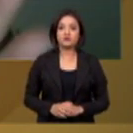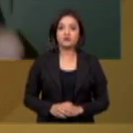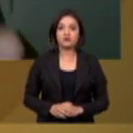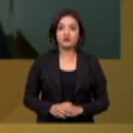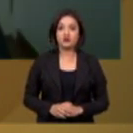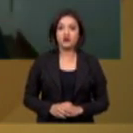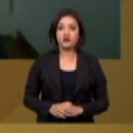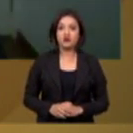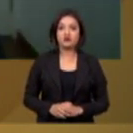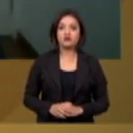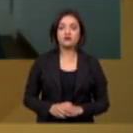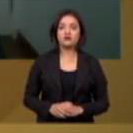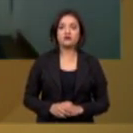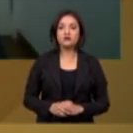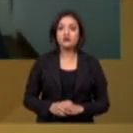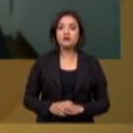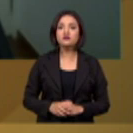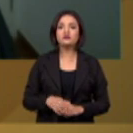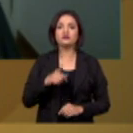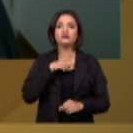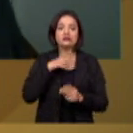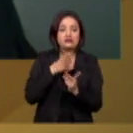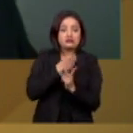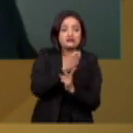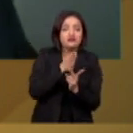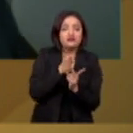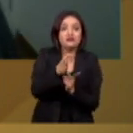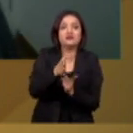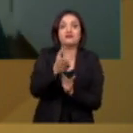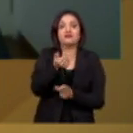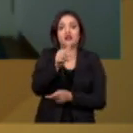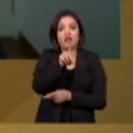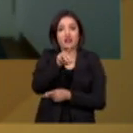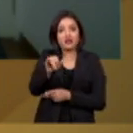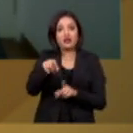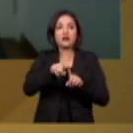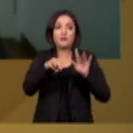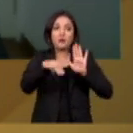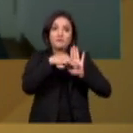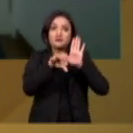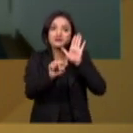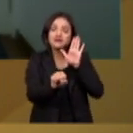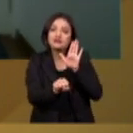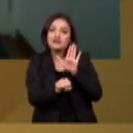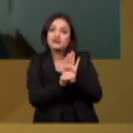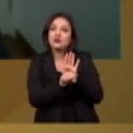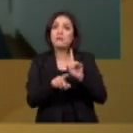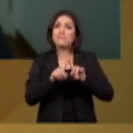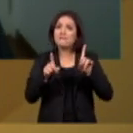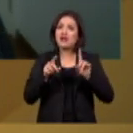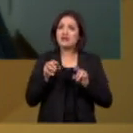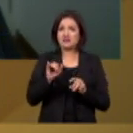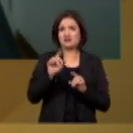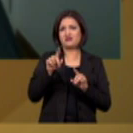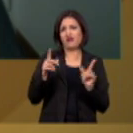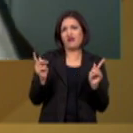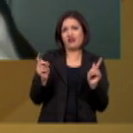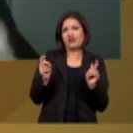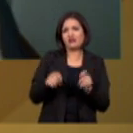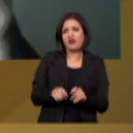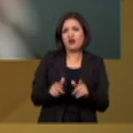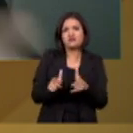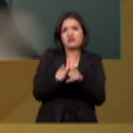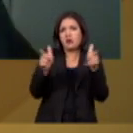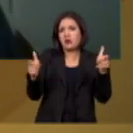são próprios dessa de segurança via mais estreita mas se for possível